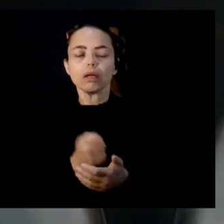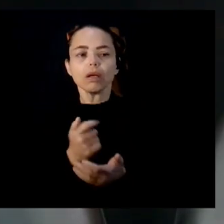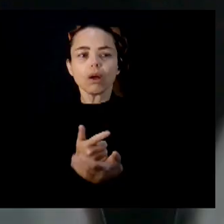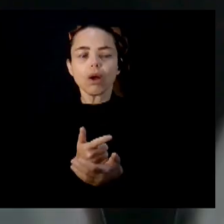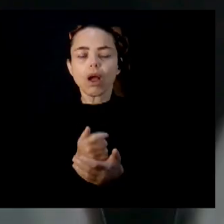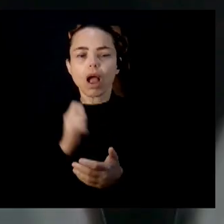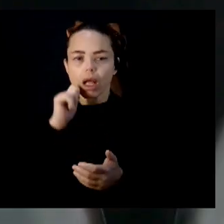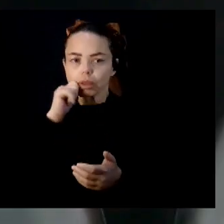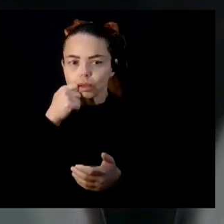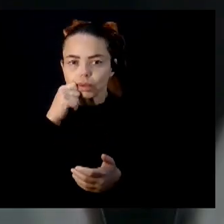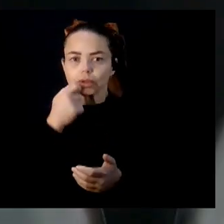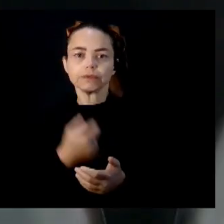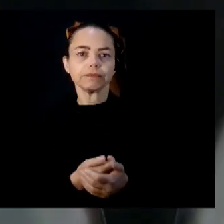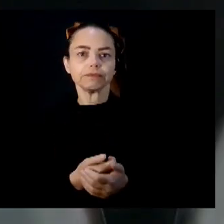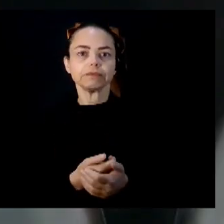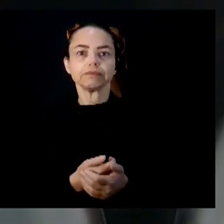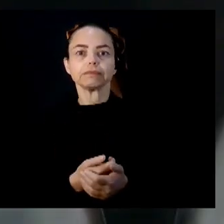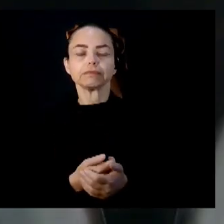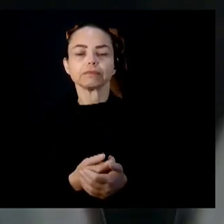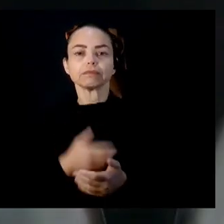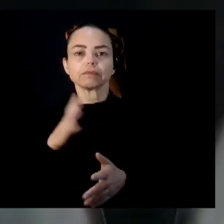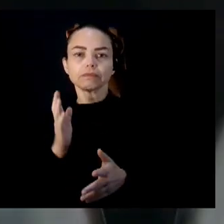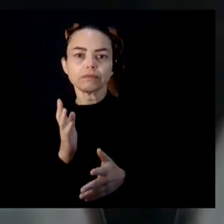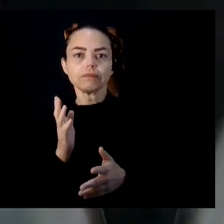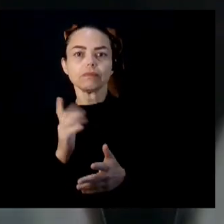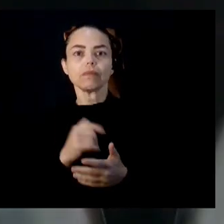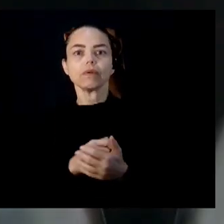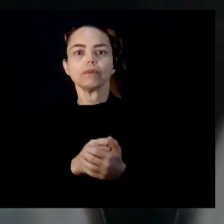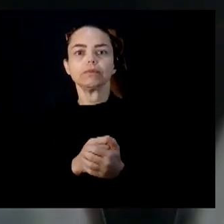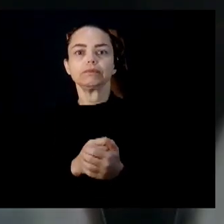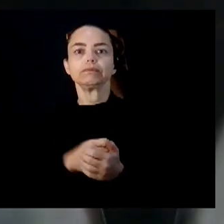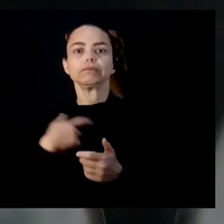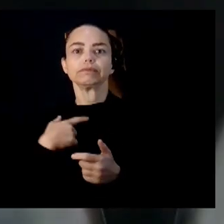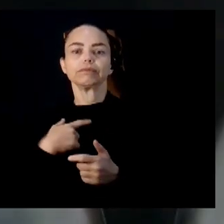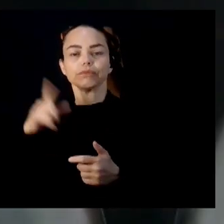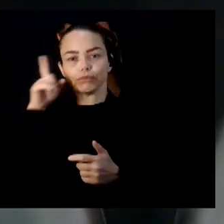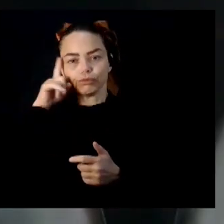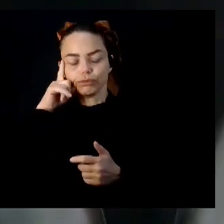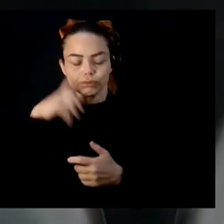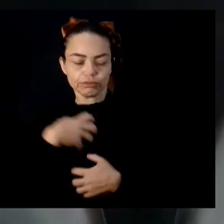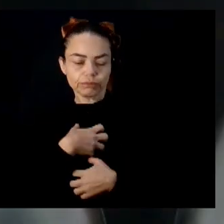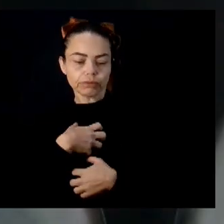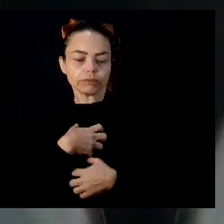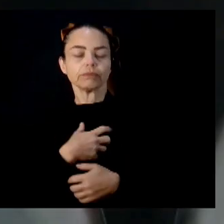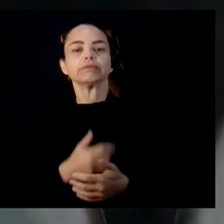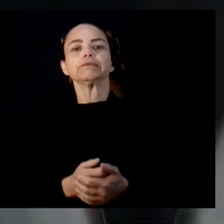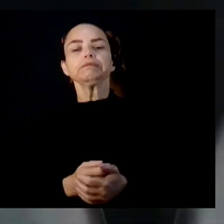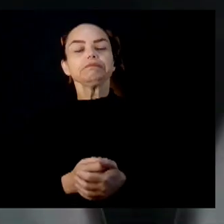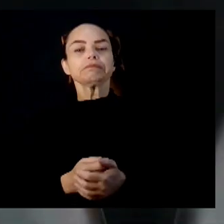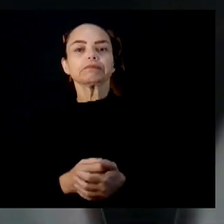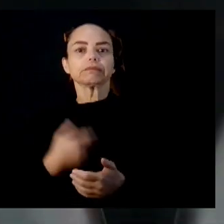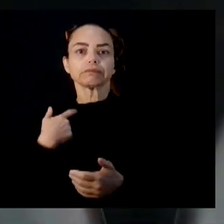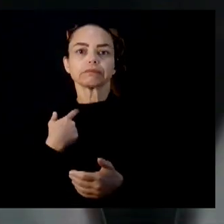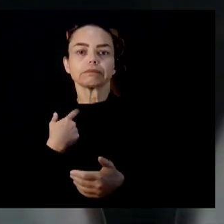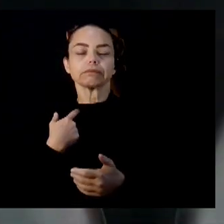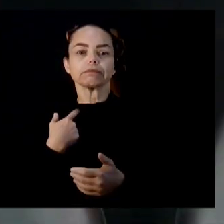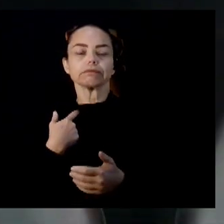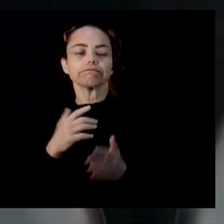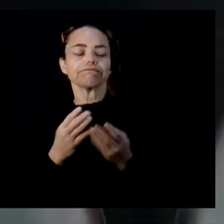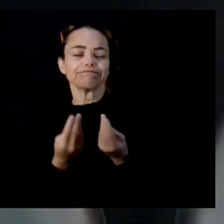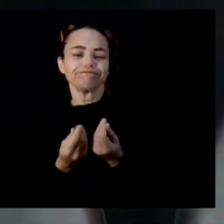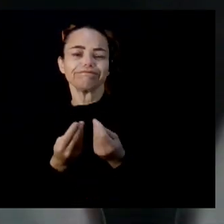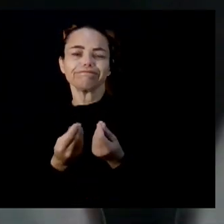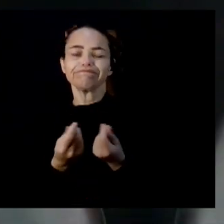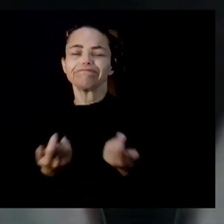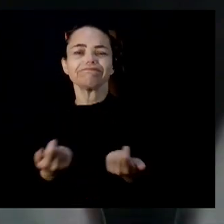Então, quando a gente entra na rotina emocional, a gente empobrece a relação, né?